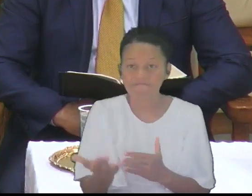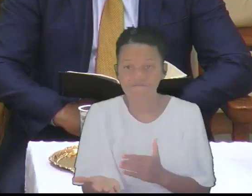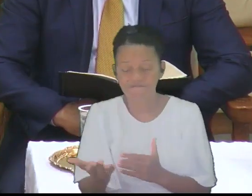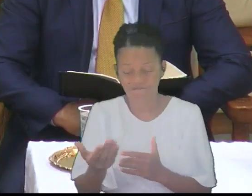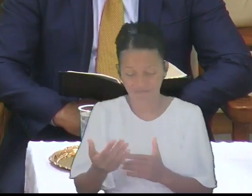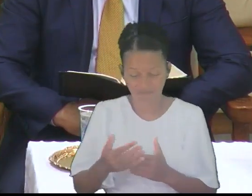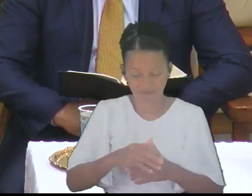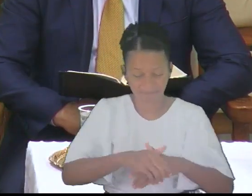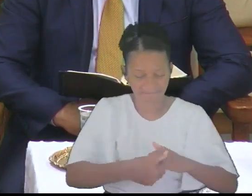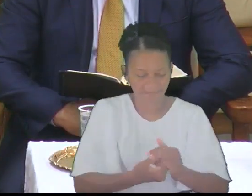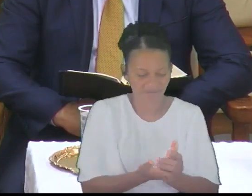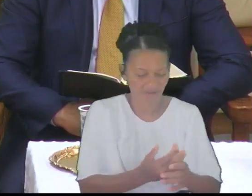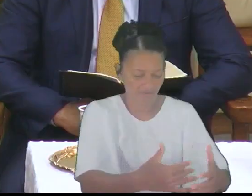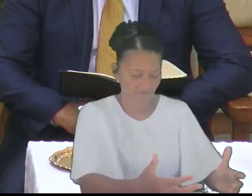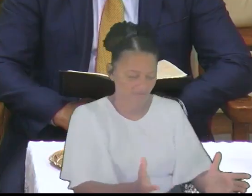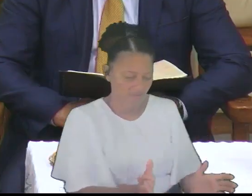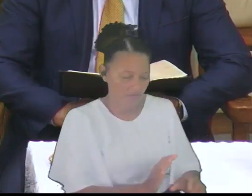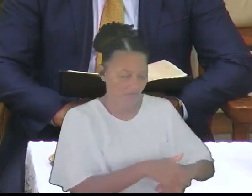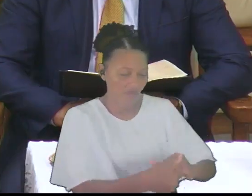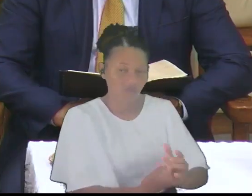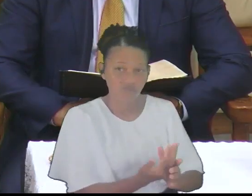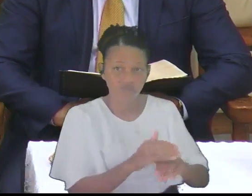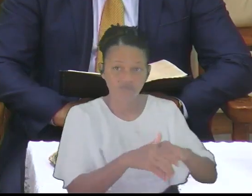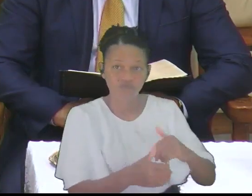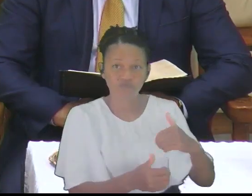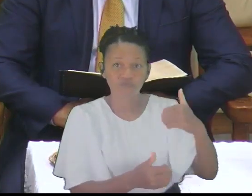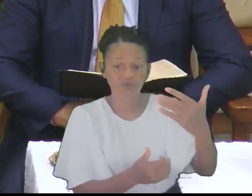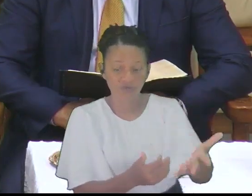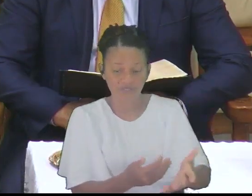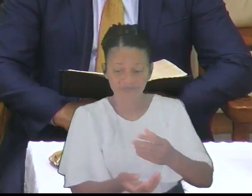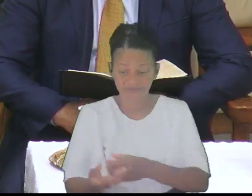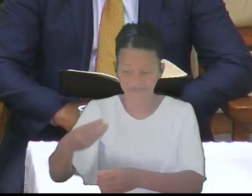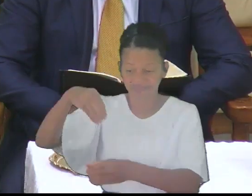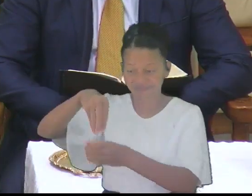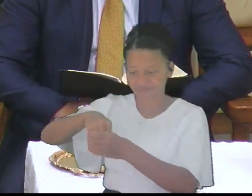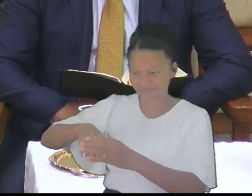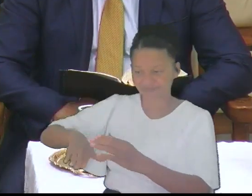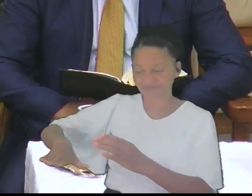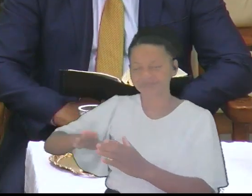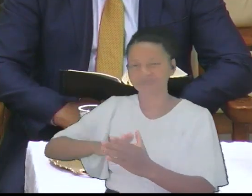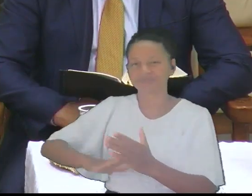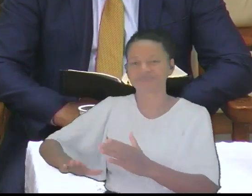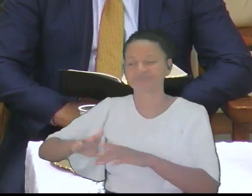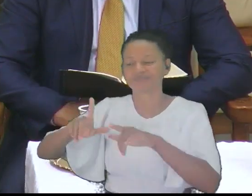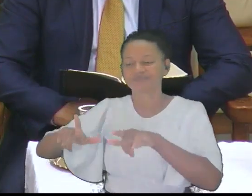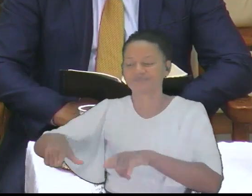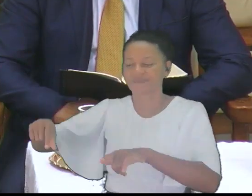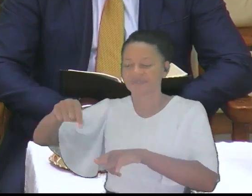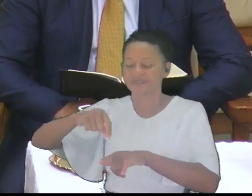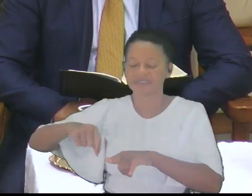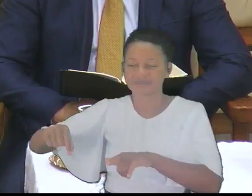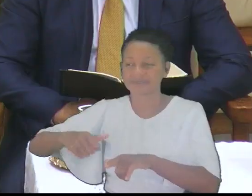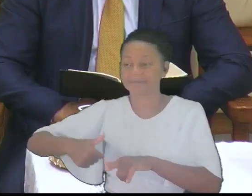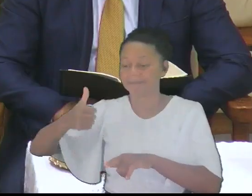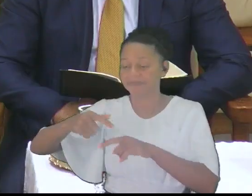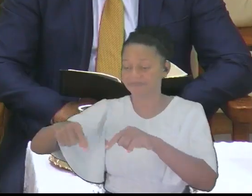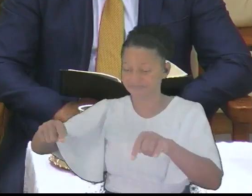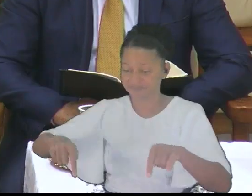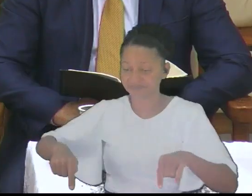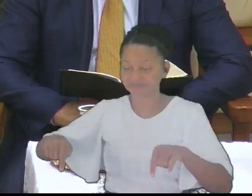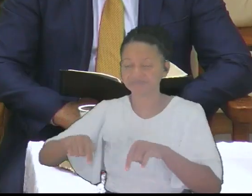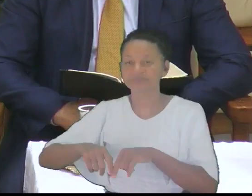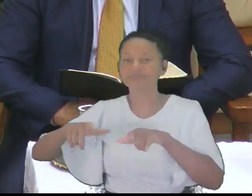pia de lavar-se do lado de fora, e do lado de dentro do santuário tinha a primeira sala, que era